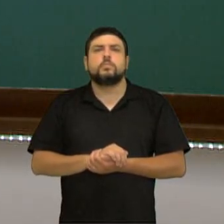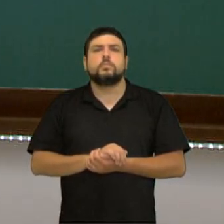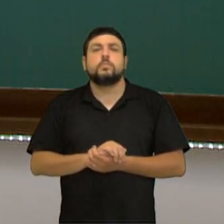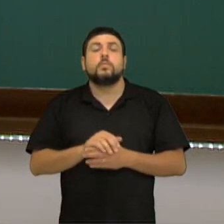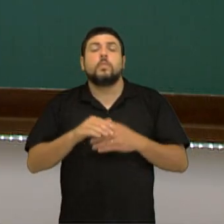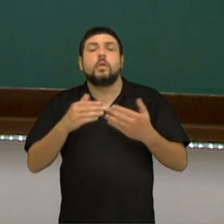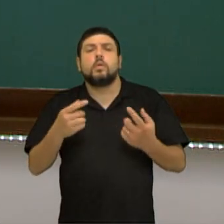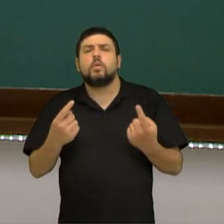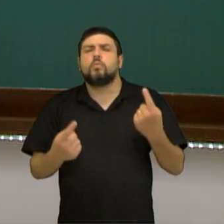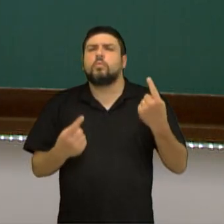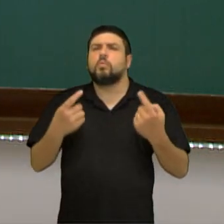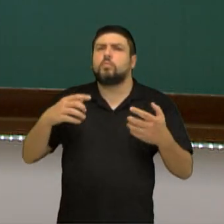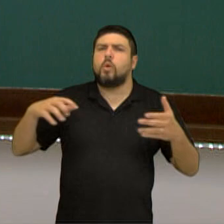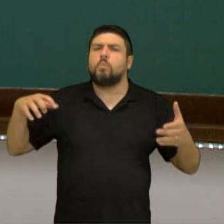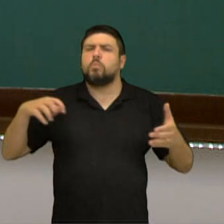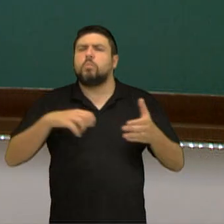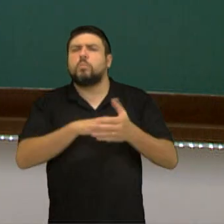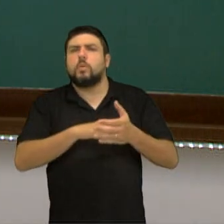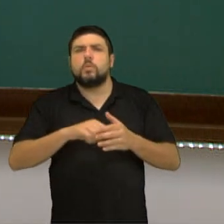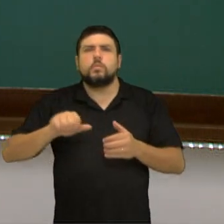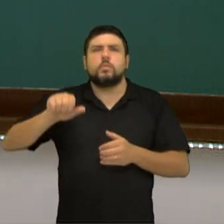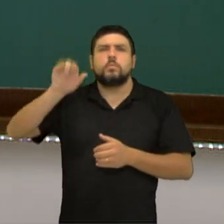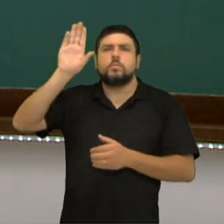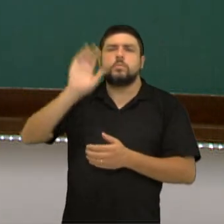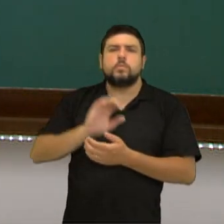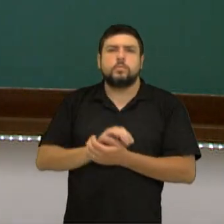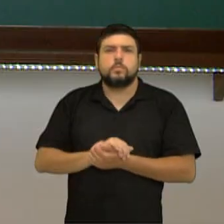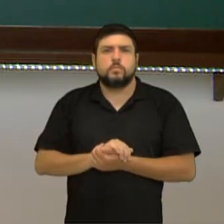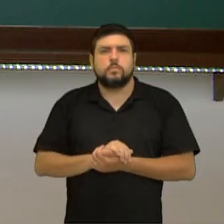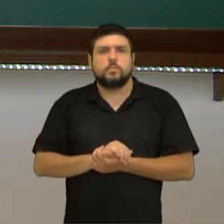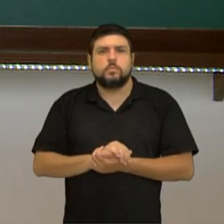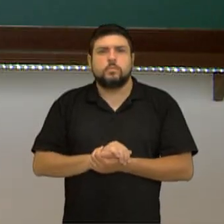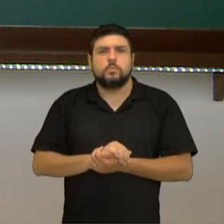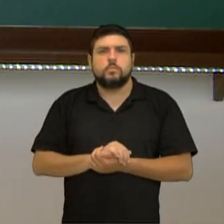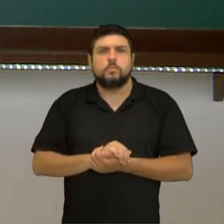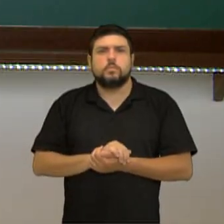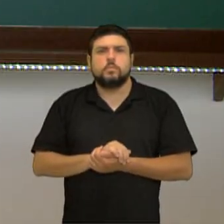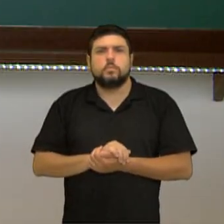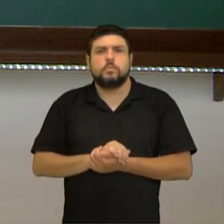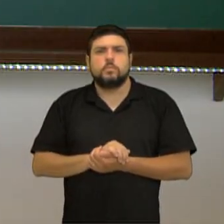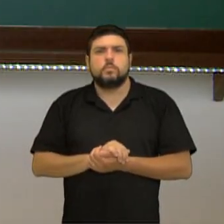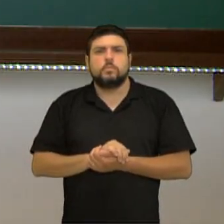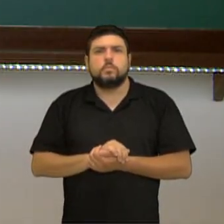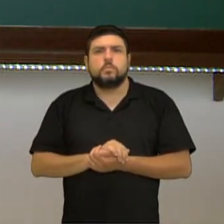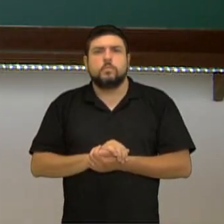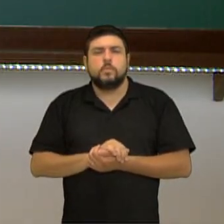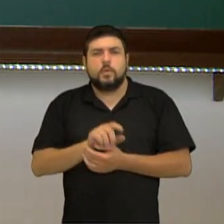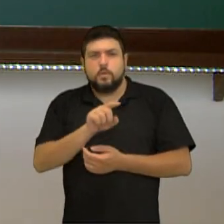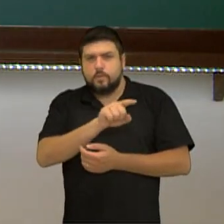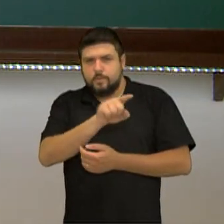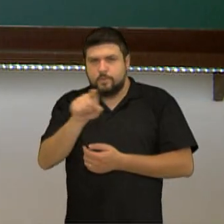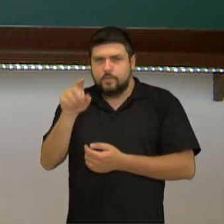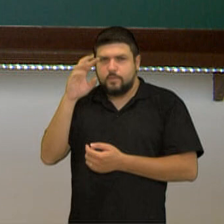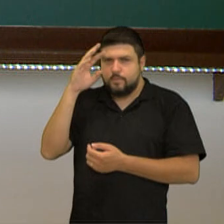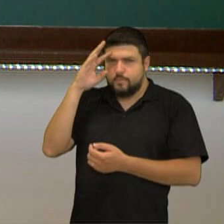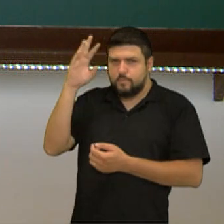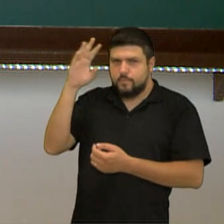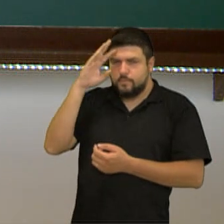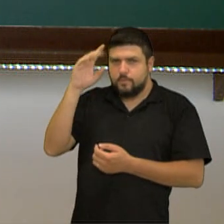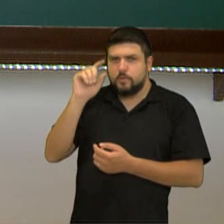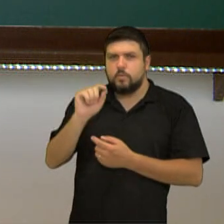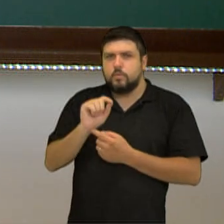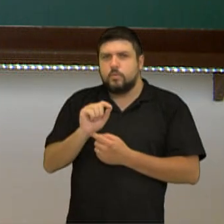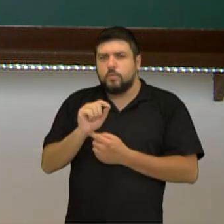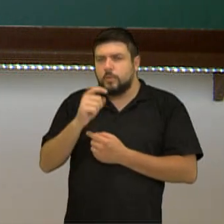o impacto é maior? Como você deve imaginar, falou assim, professor, é óbvio que é pelo